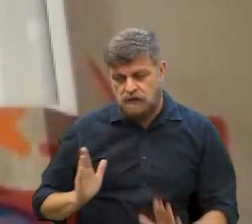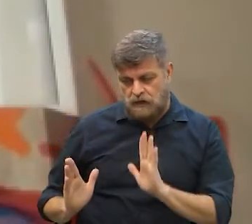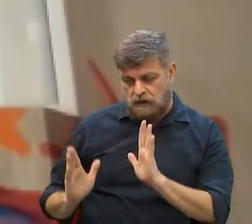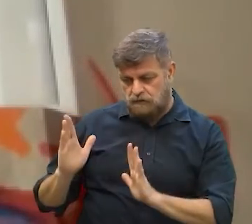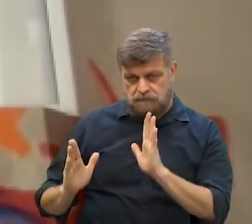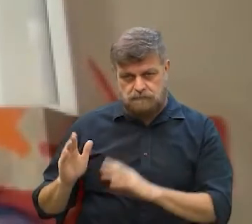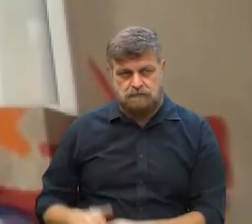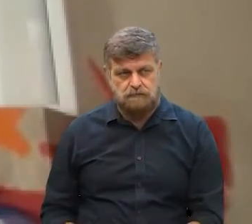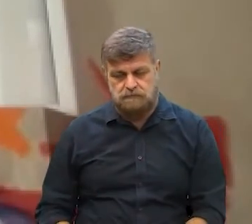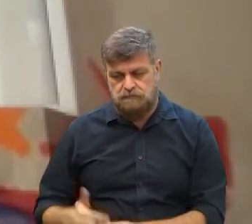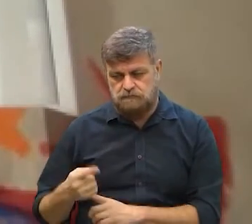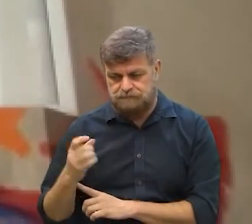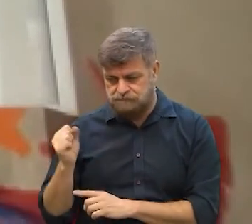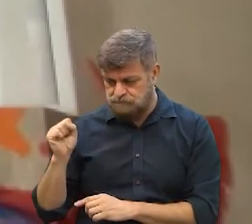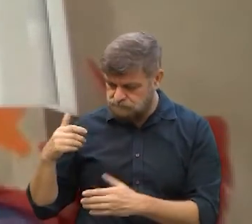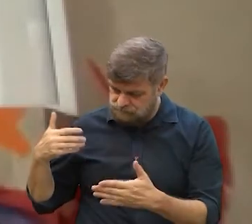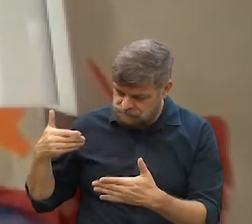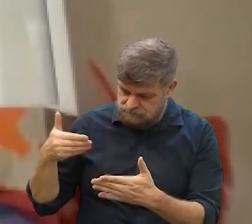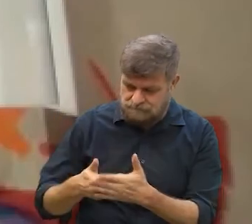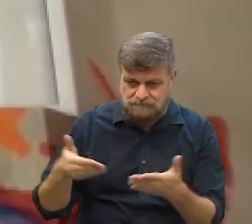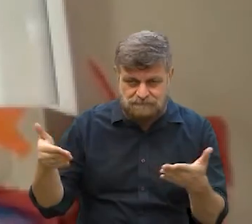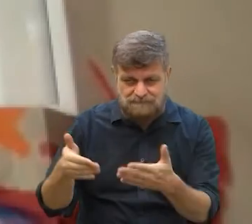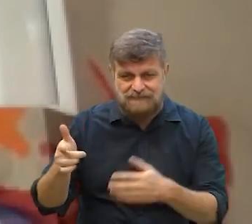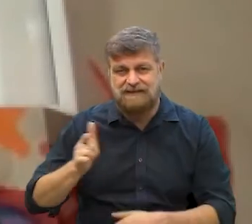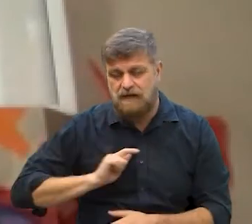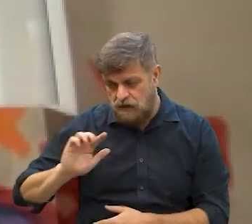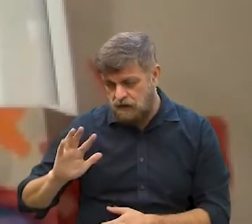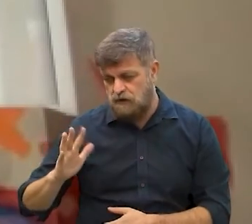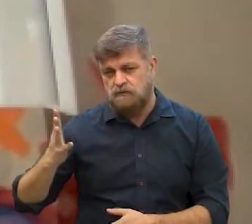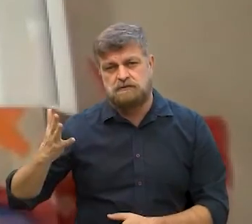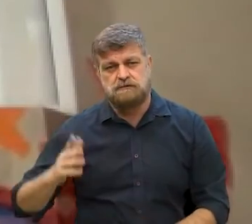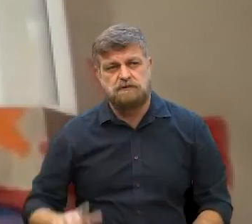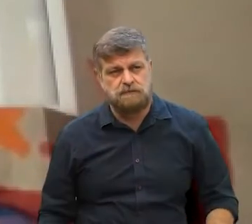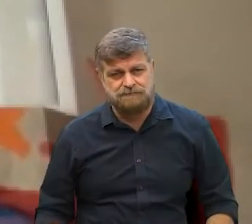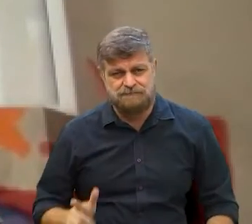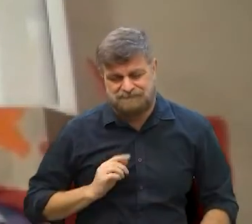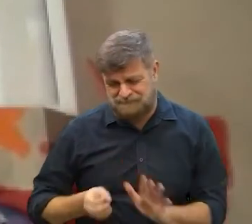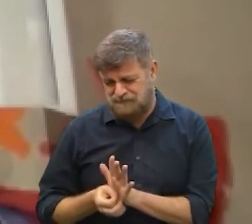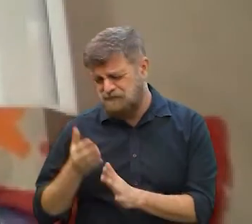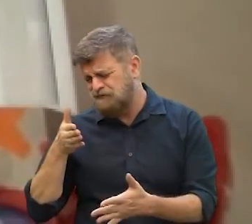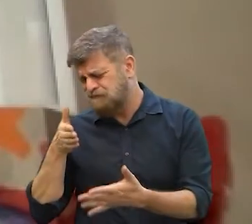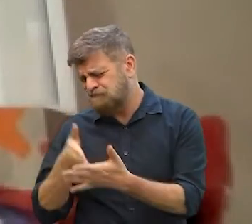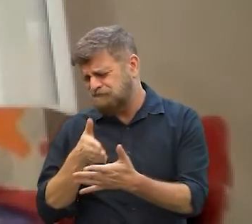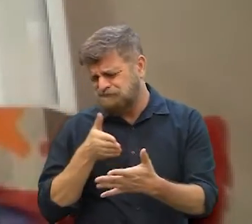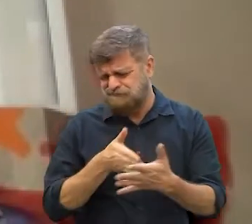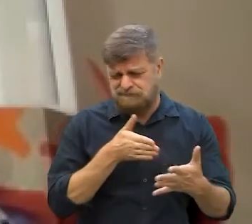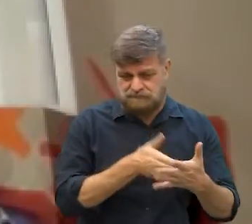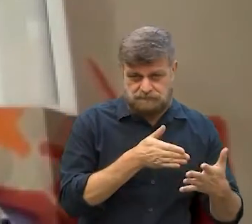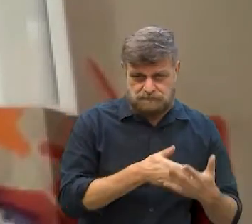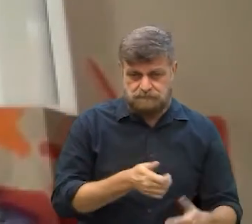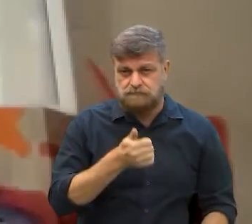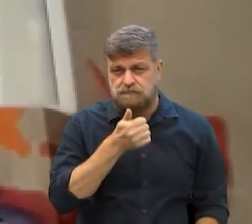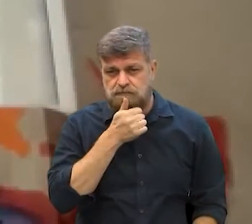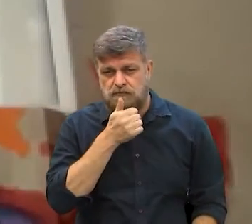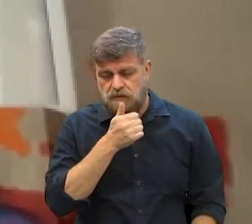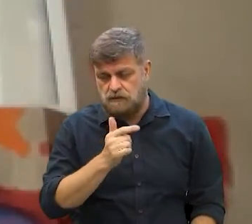de 2018 para cá, nós tivemos muitos obstáculos, temos